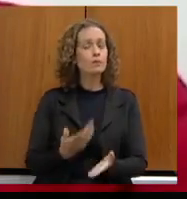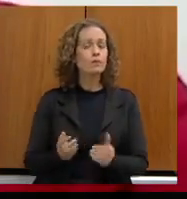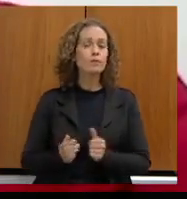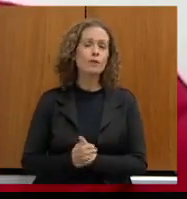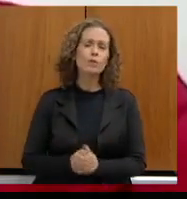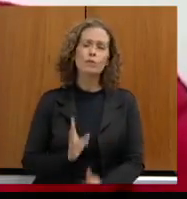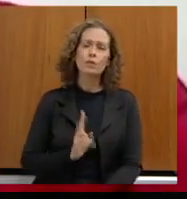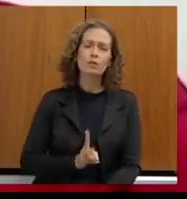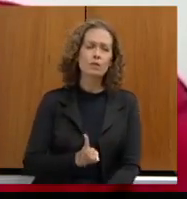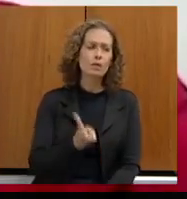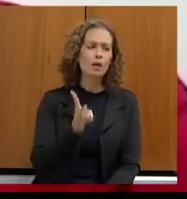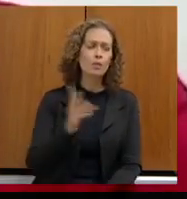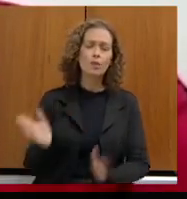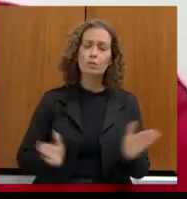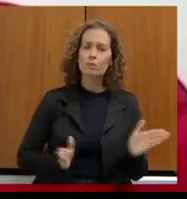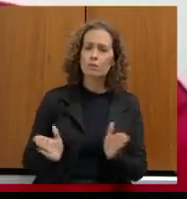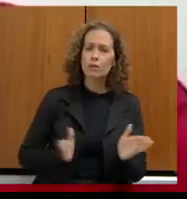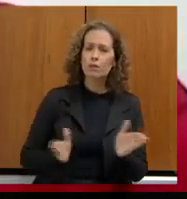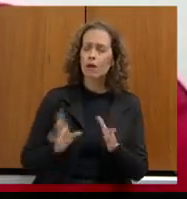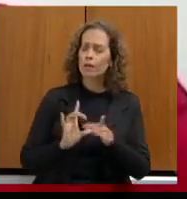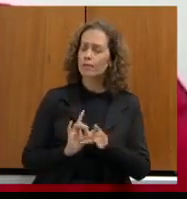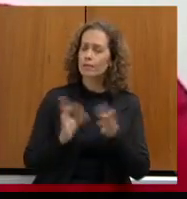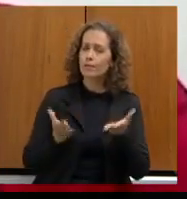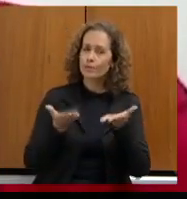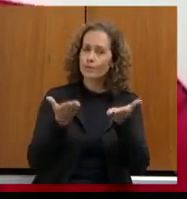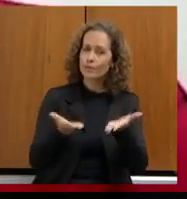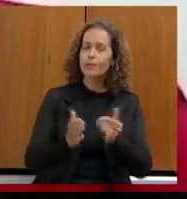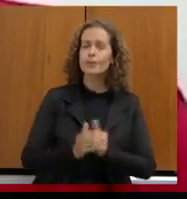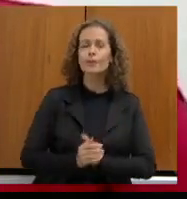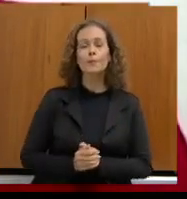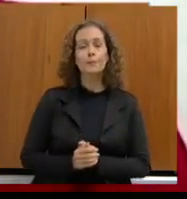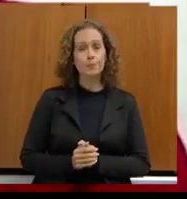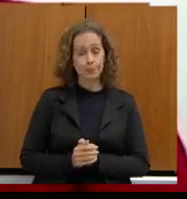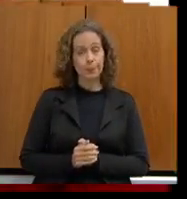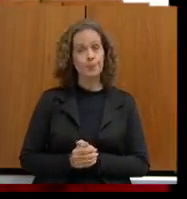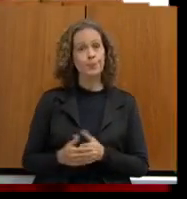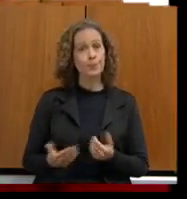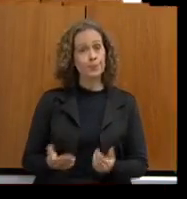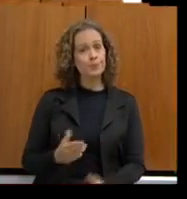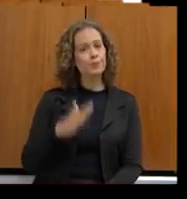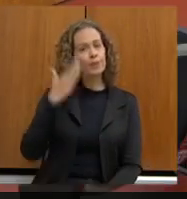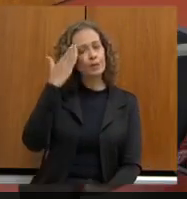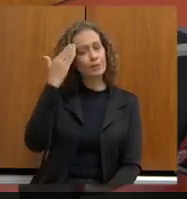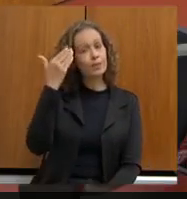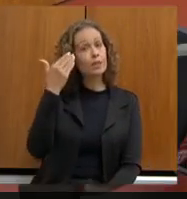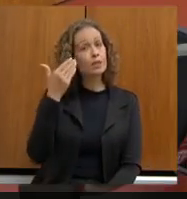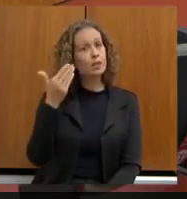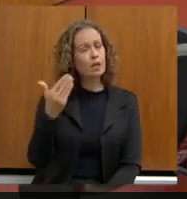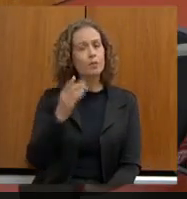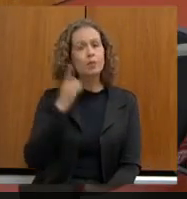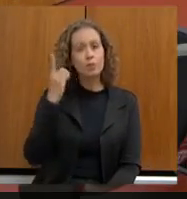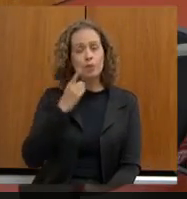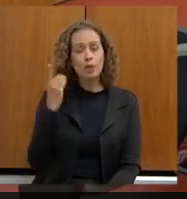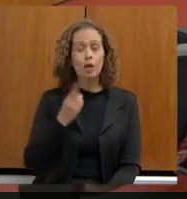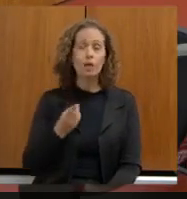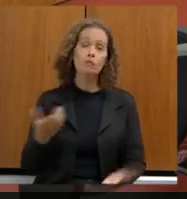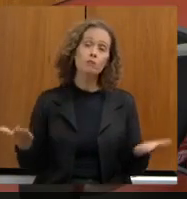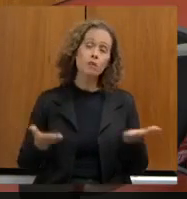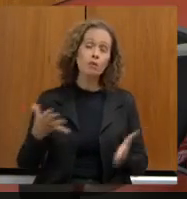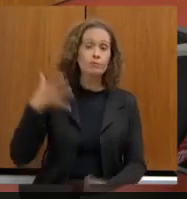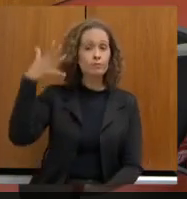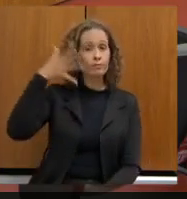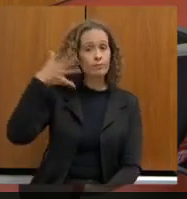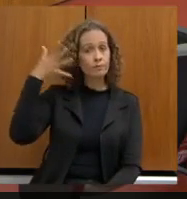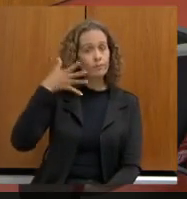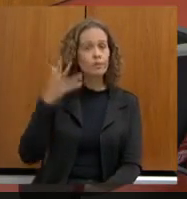deixa o centro nosso mandato as coisas dos outros agradecemos e te abençoe deputados sabem sinttrocel com a palavra o